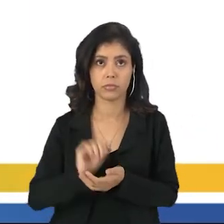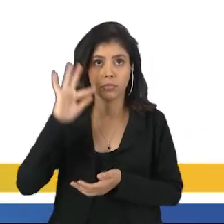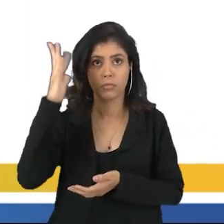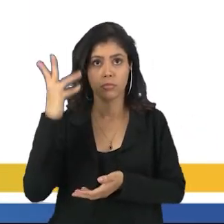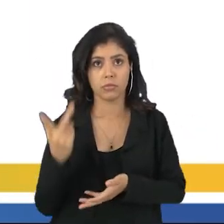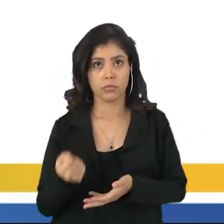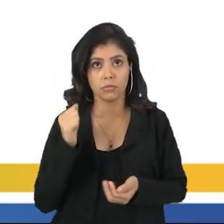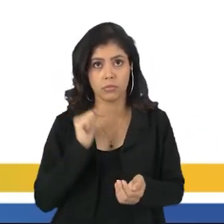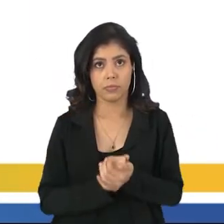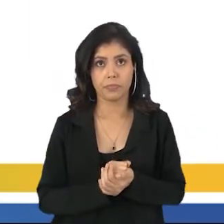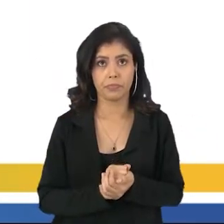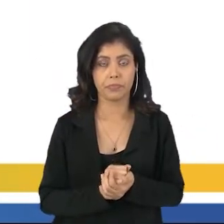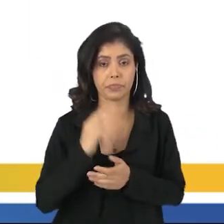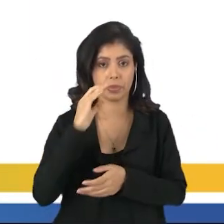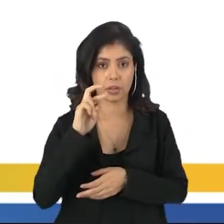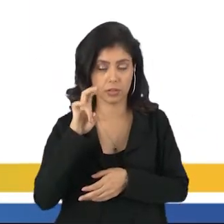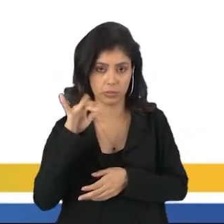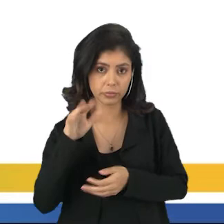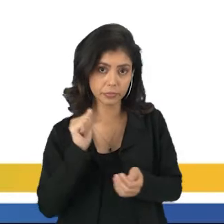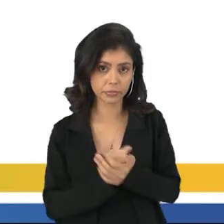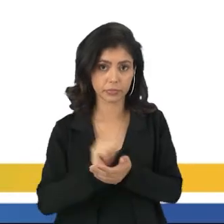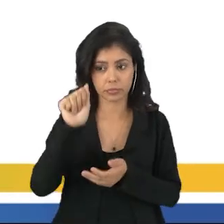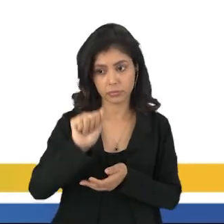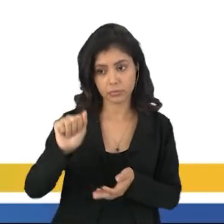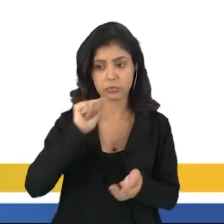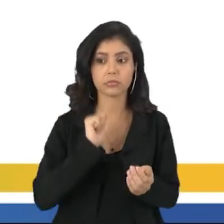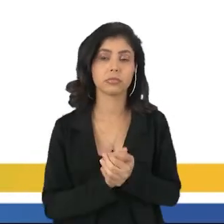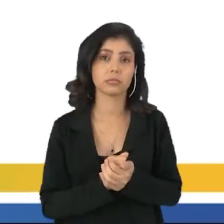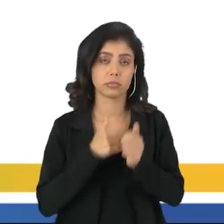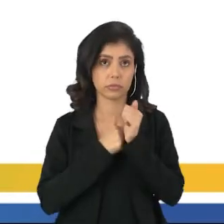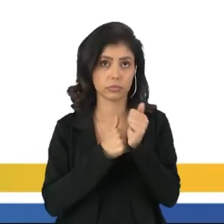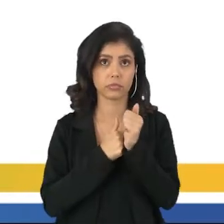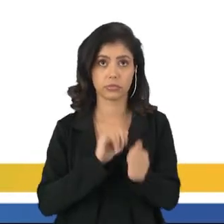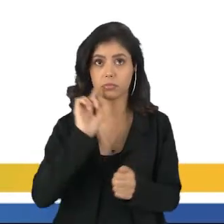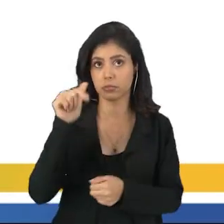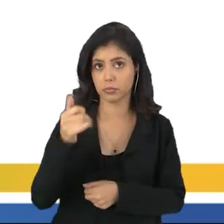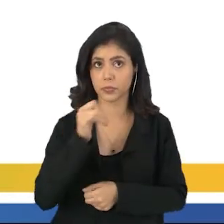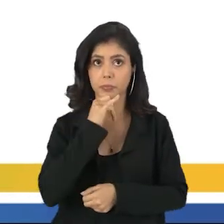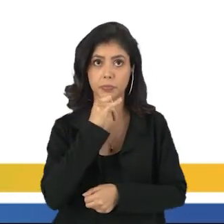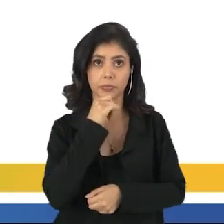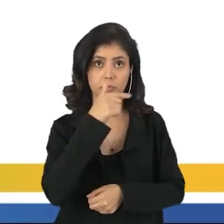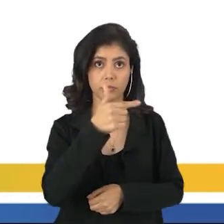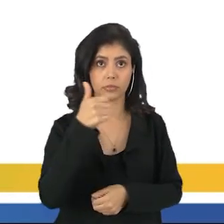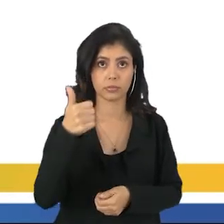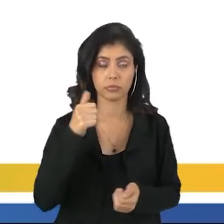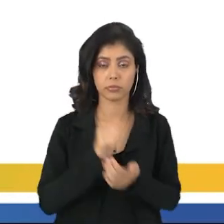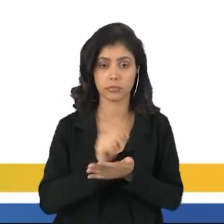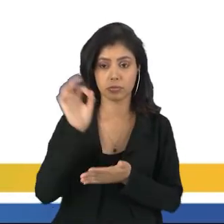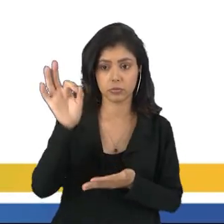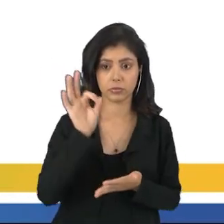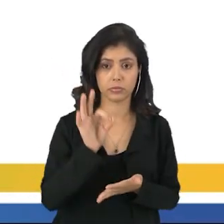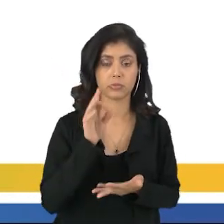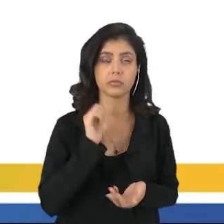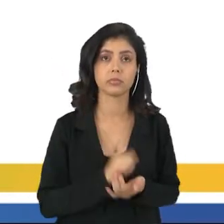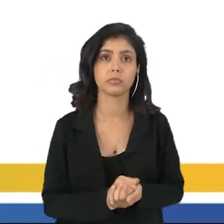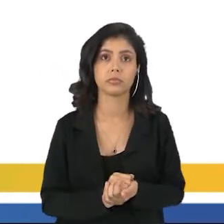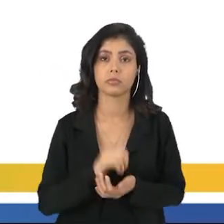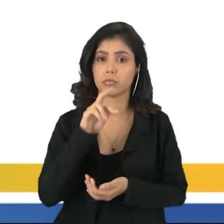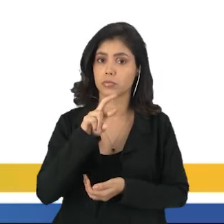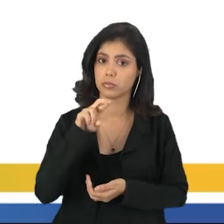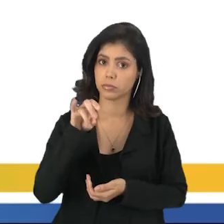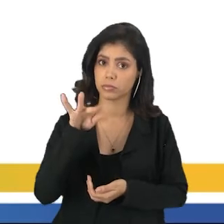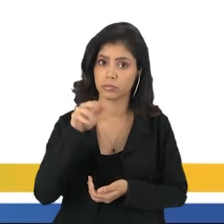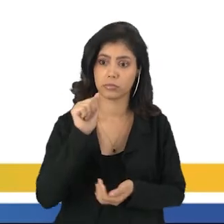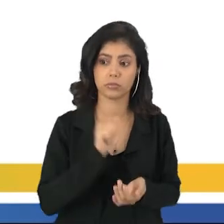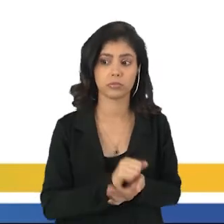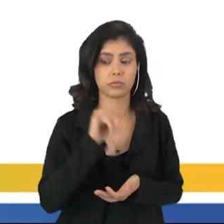como também na Oceania e na Ásia, e seguido depois pelo Islã, com 21% da região do Oriente